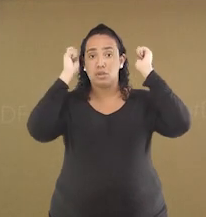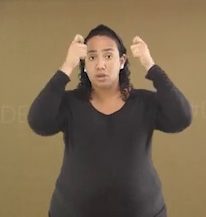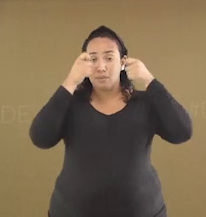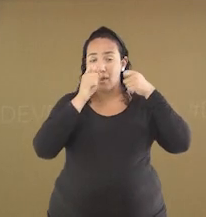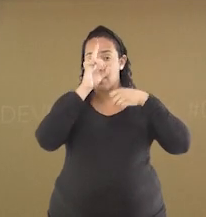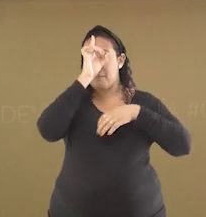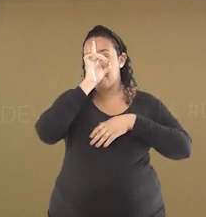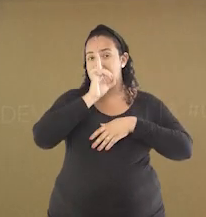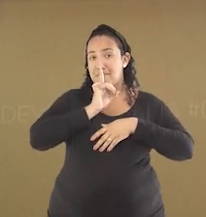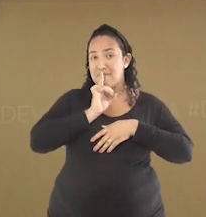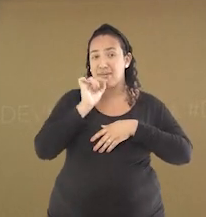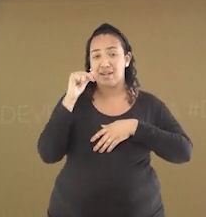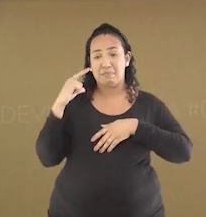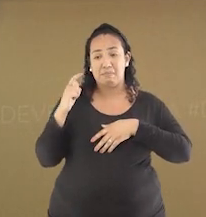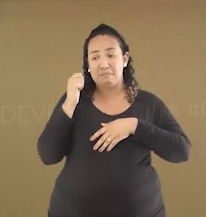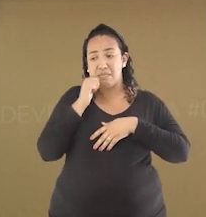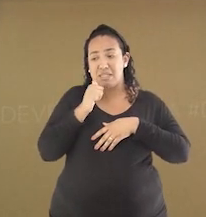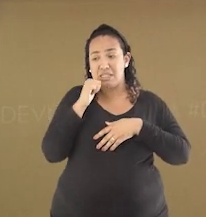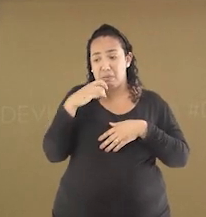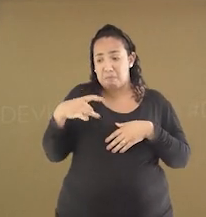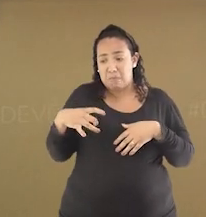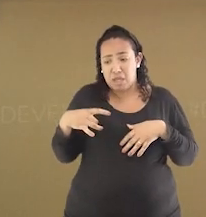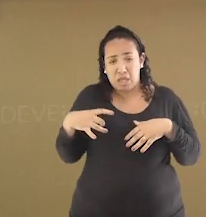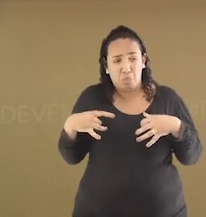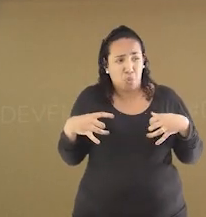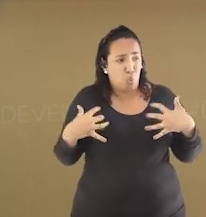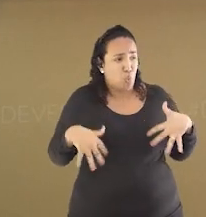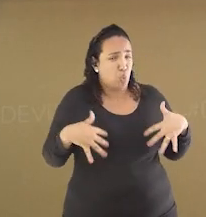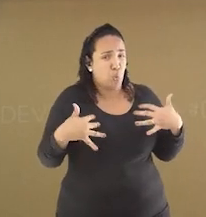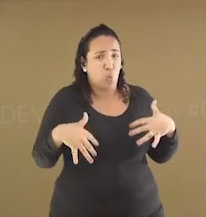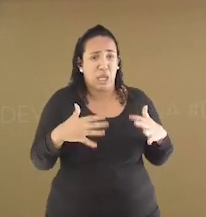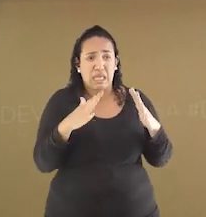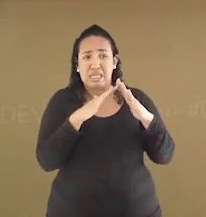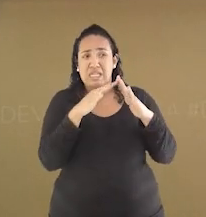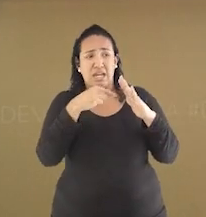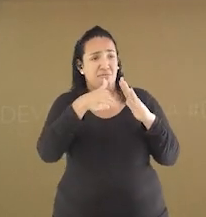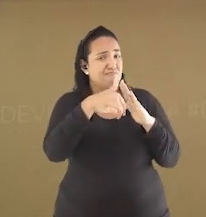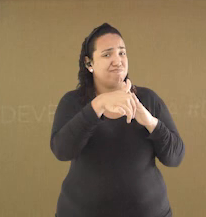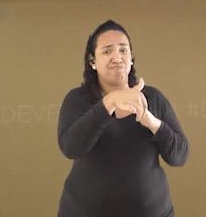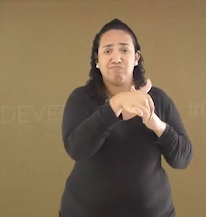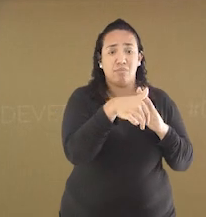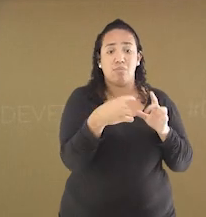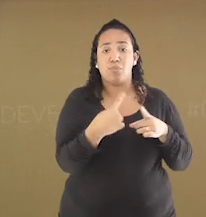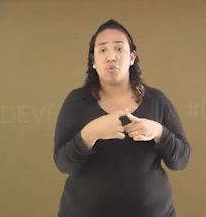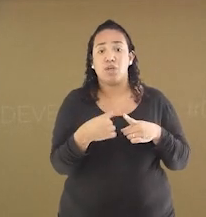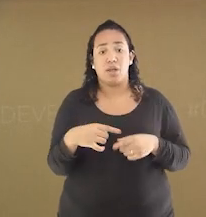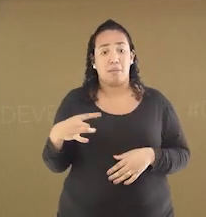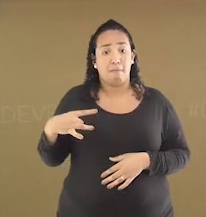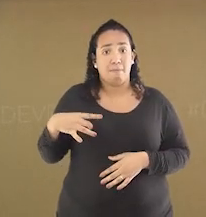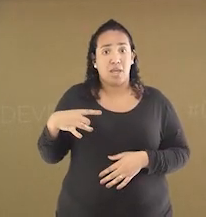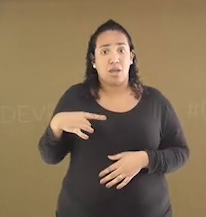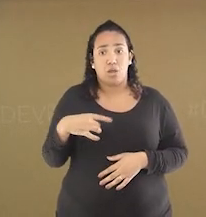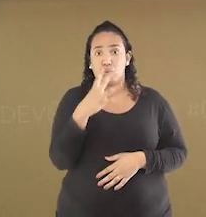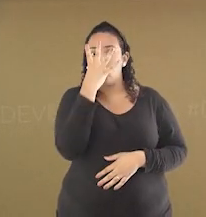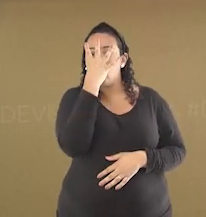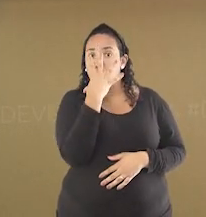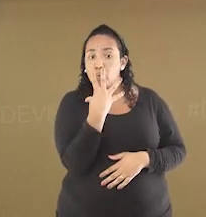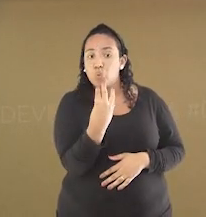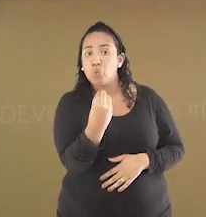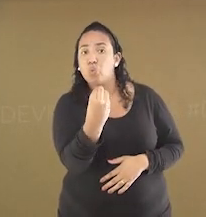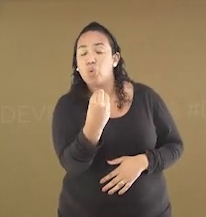de tudo e isso a impedia até de sair de casa, pois seu maior medo era o